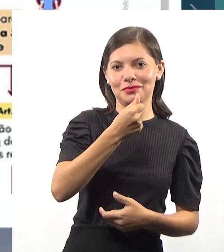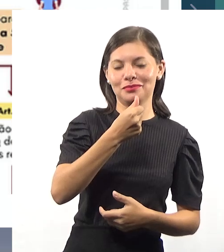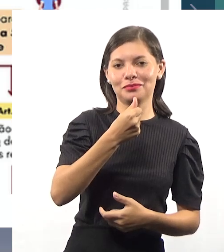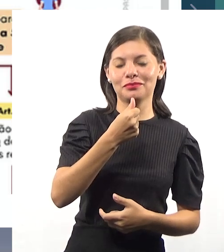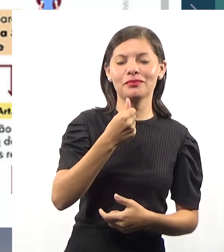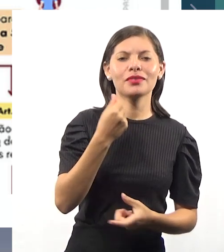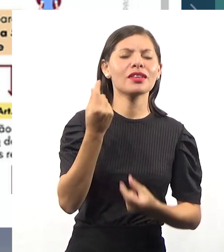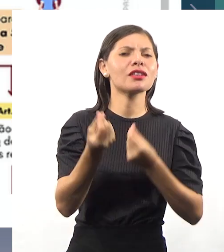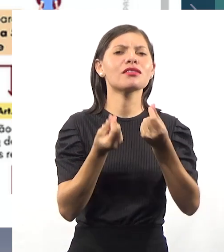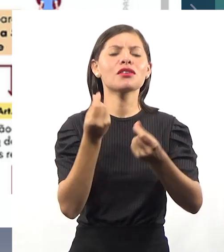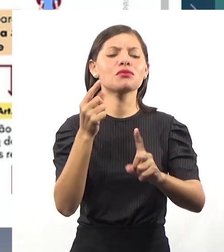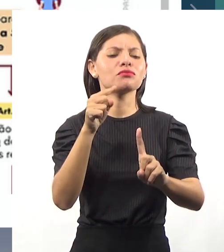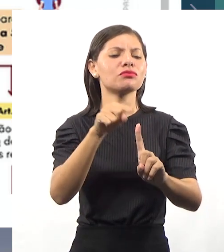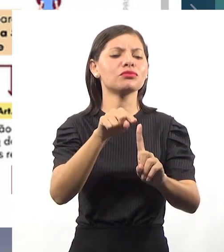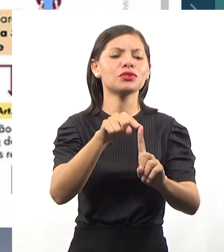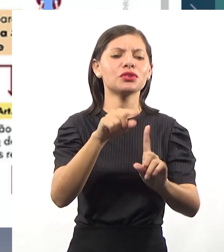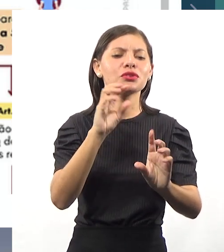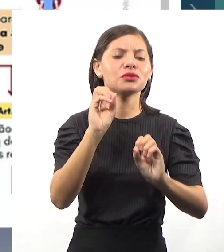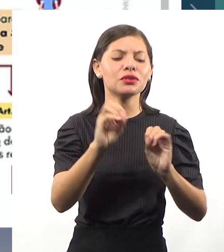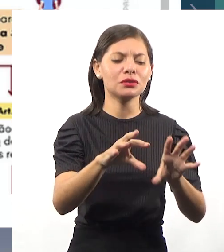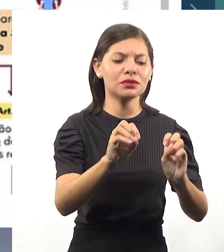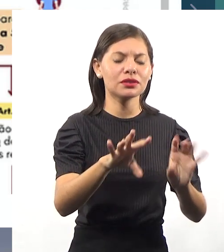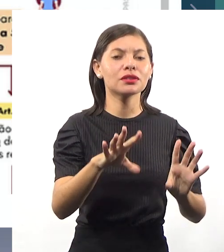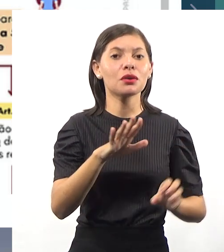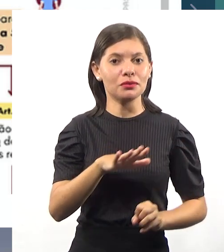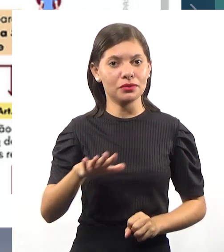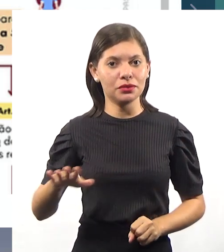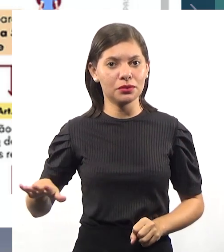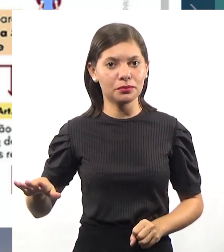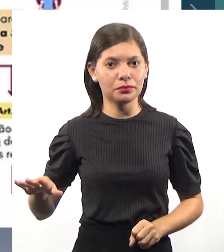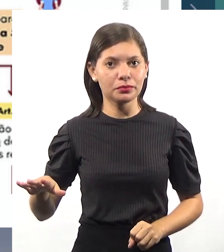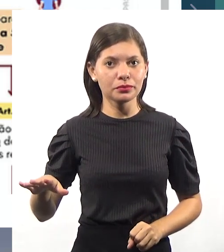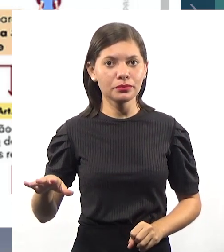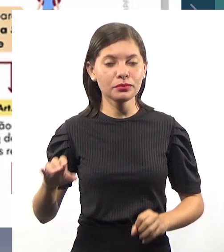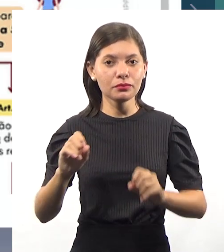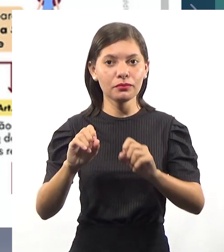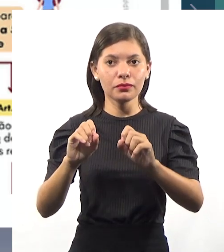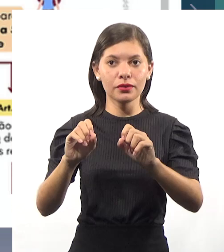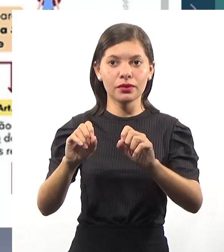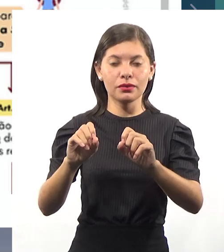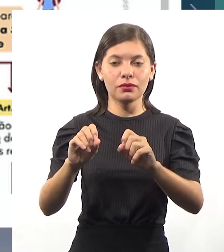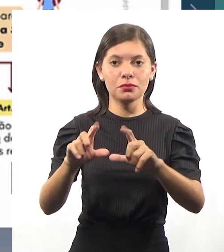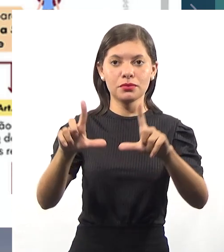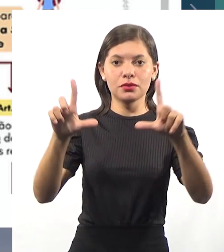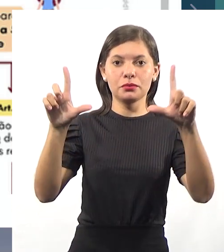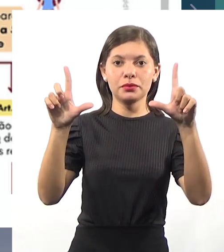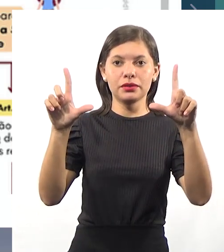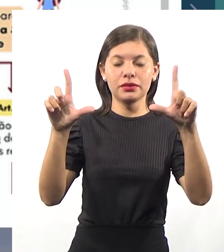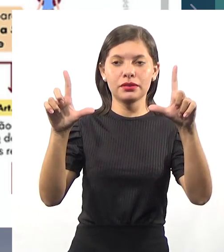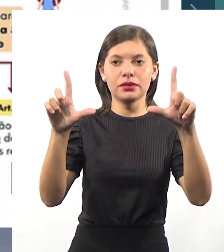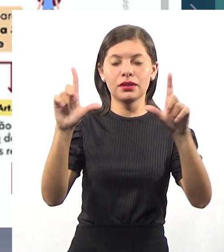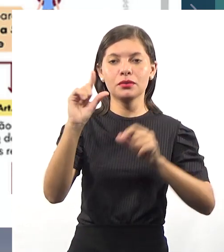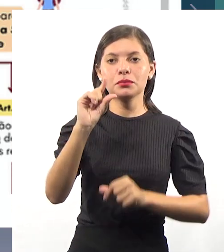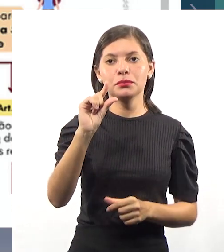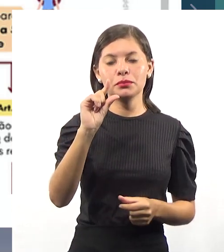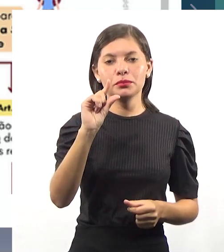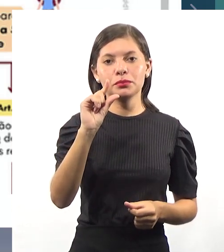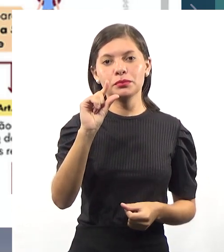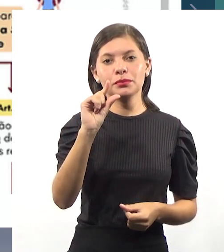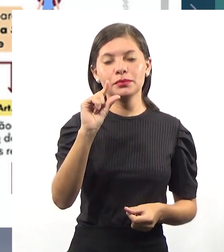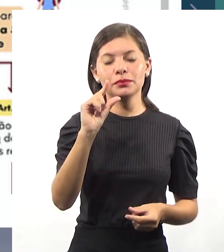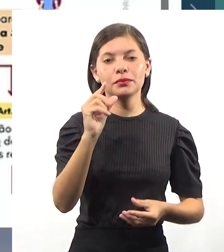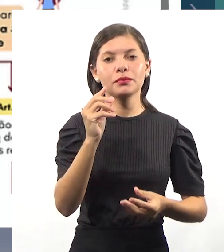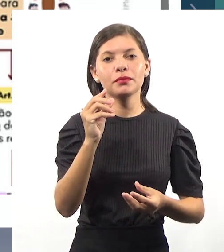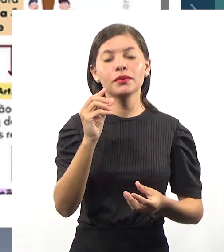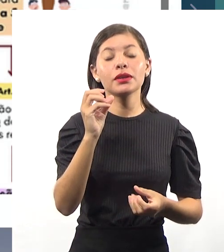que versa a educação infantil? Bom, vamos aumentar aqui um pouquinho para a gente ver do que versa a educação infantil. E